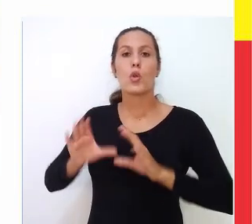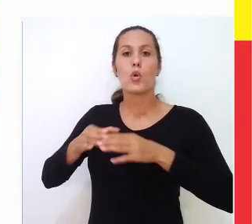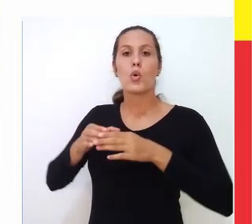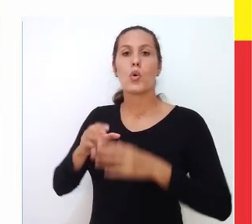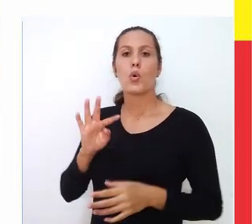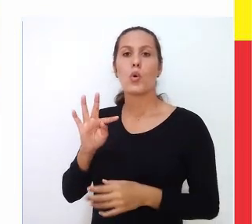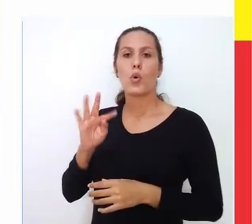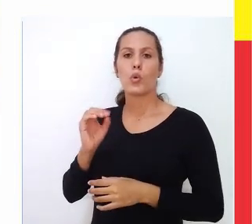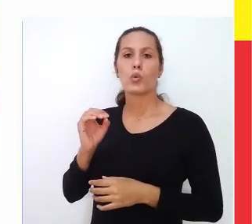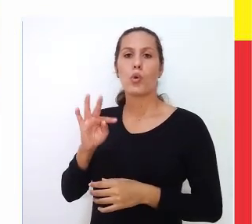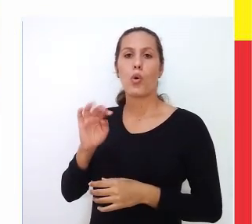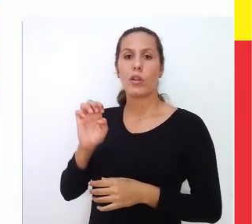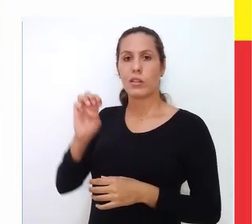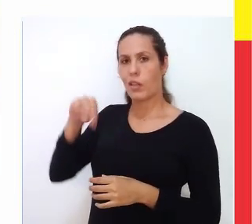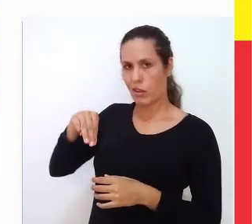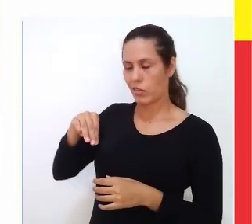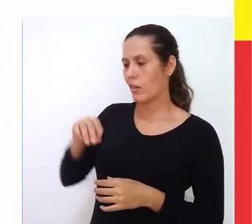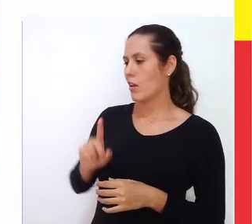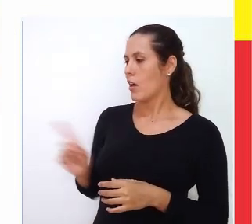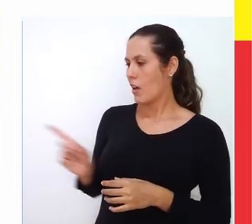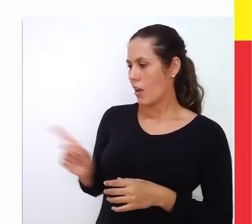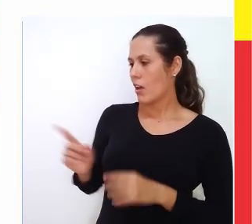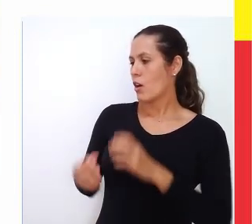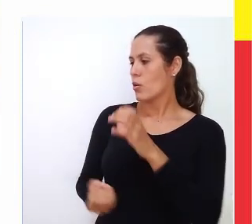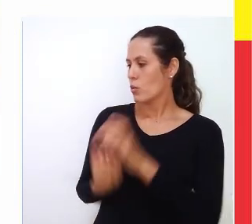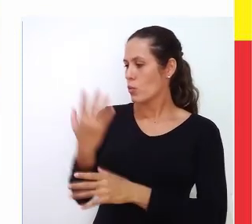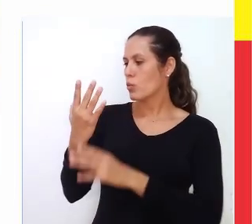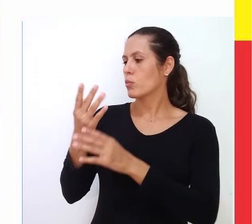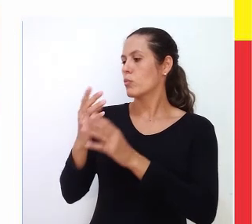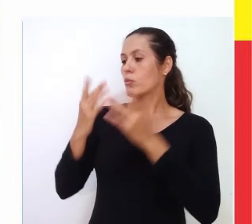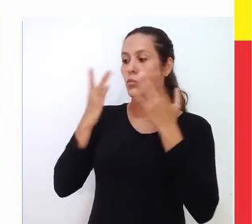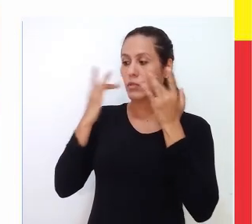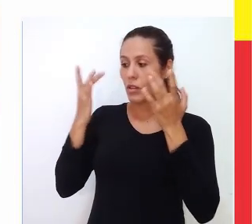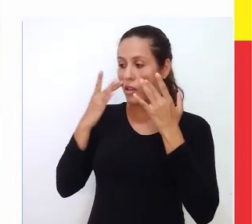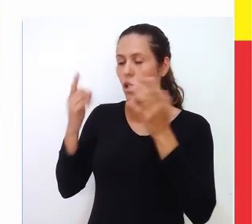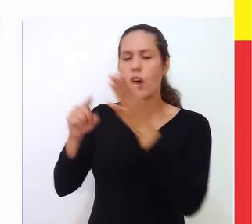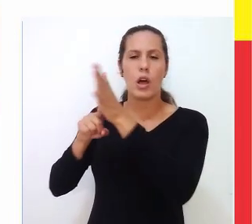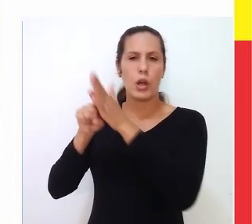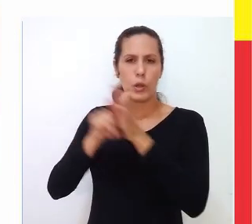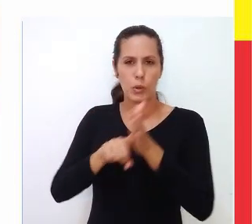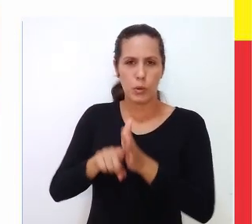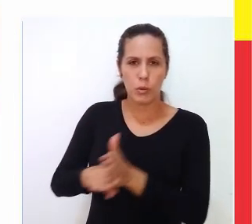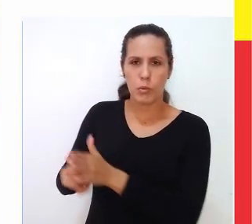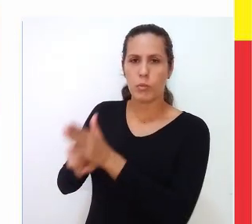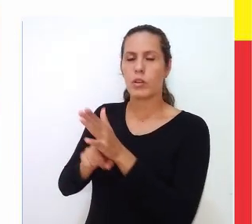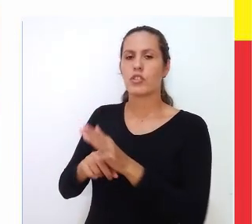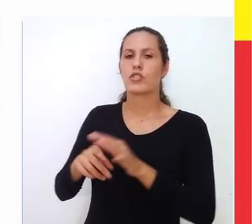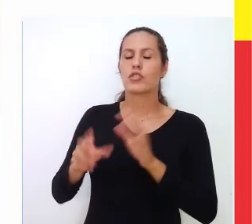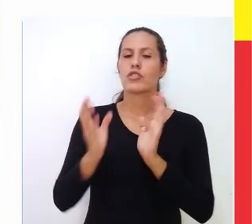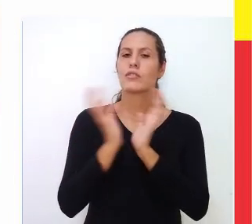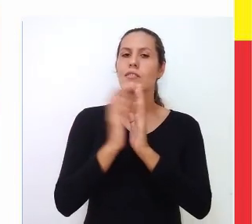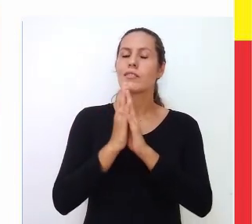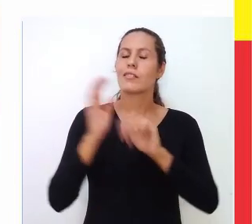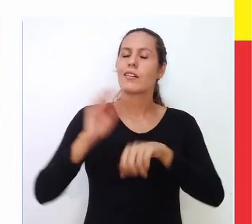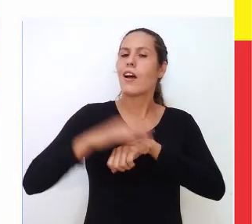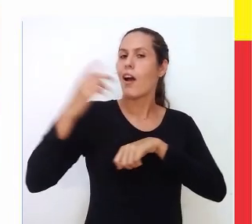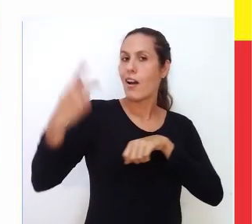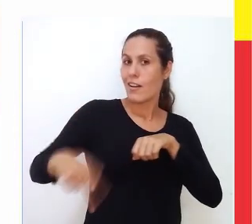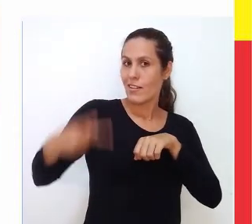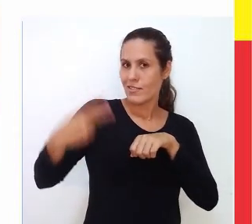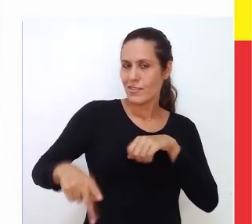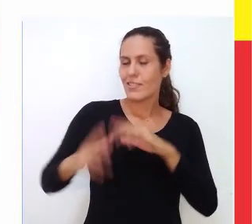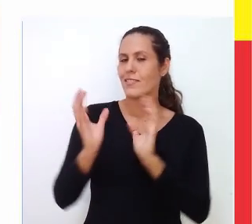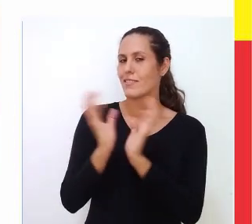é do grupo Totem, que é um grupo de teatro, de pesquisa e de fazer teatral aqui de Recife,